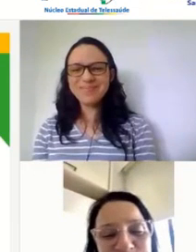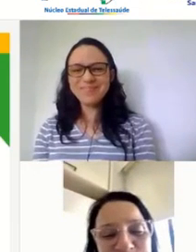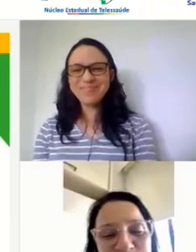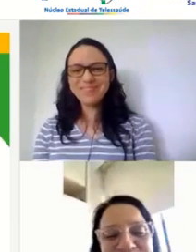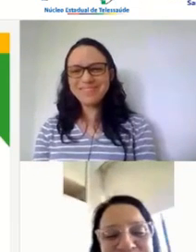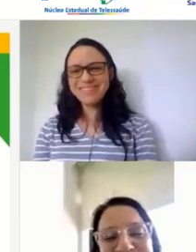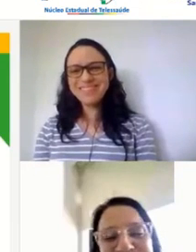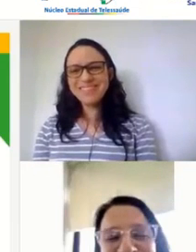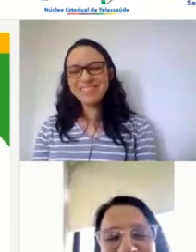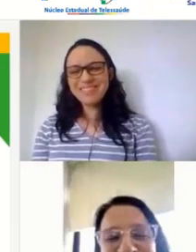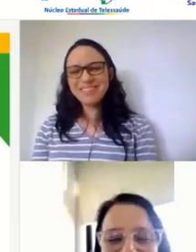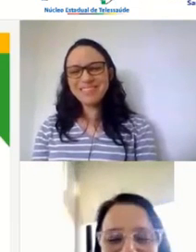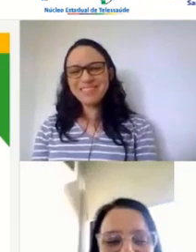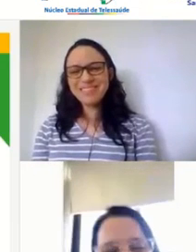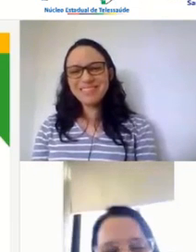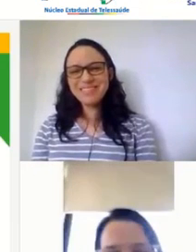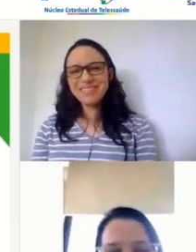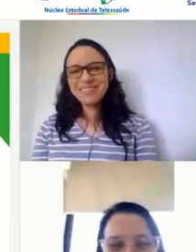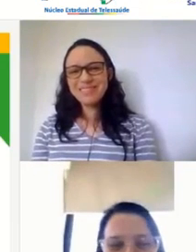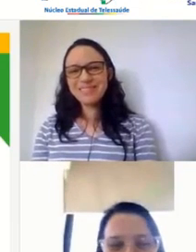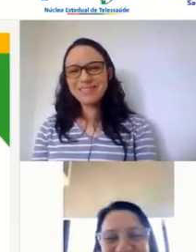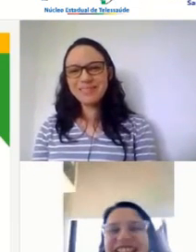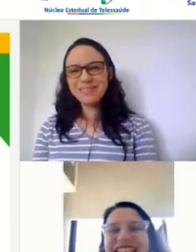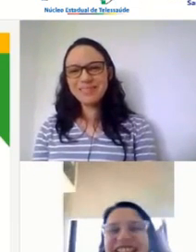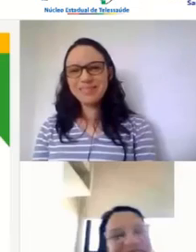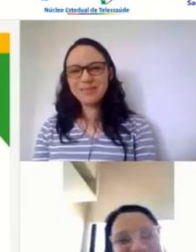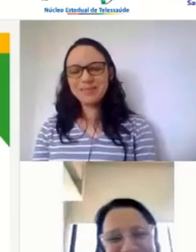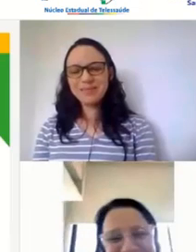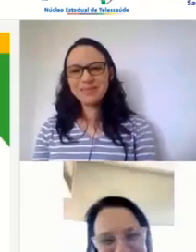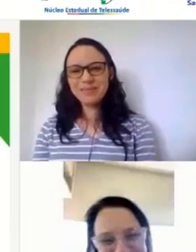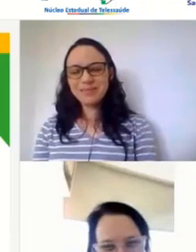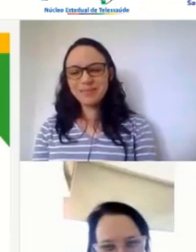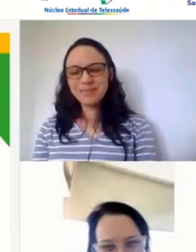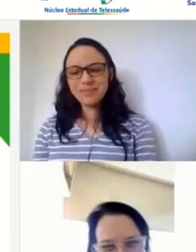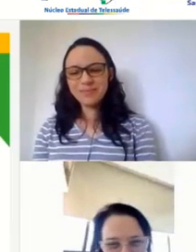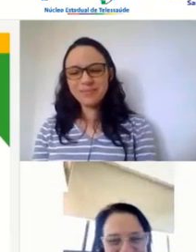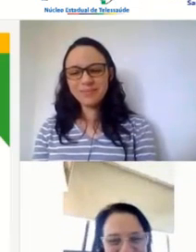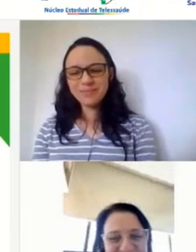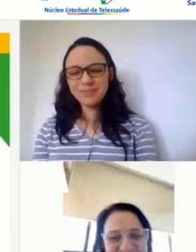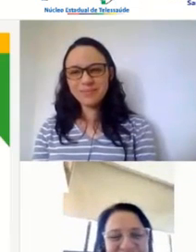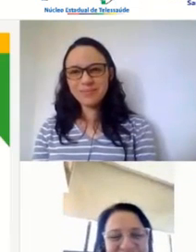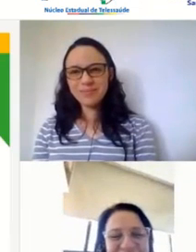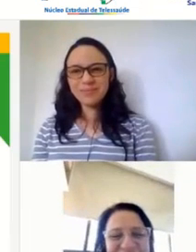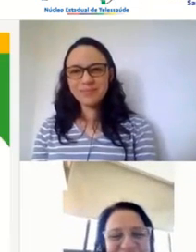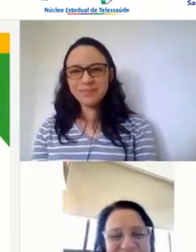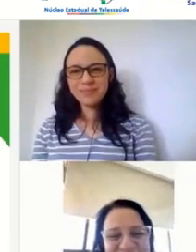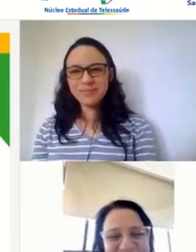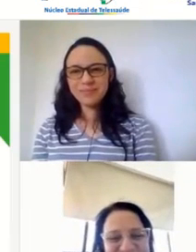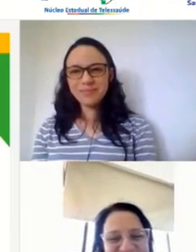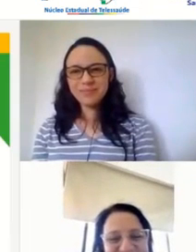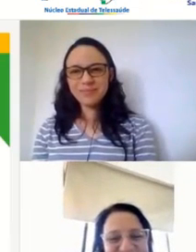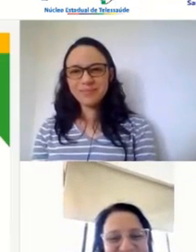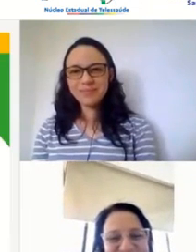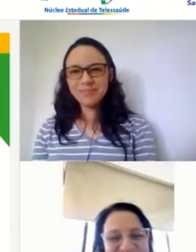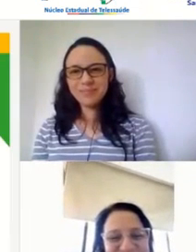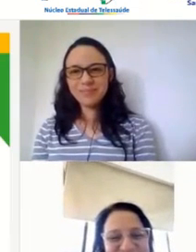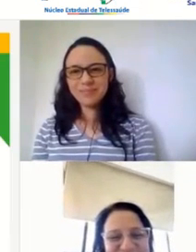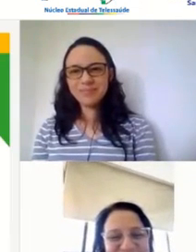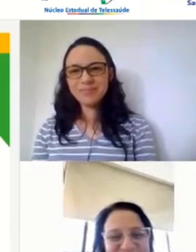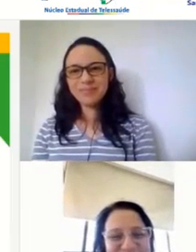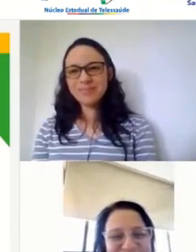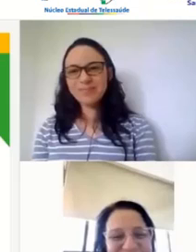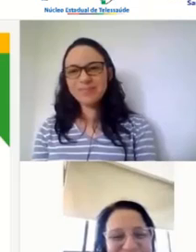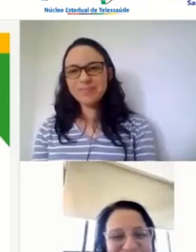a gente tá encantado aqui nada quero te dar certo viu essa nós fizemos